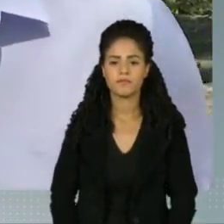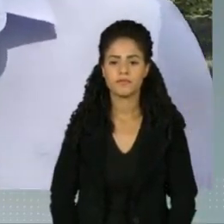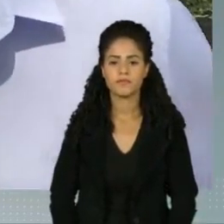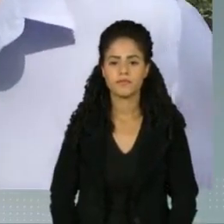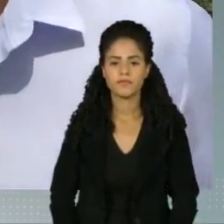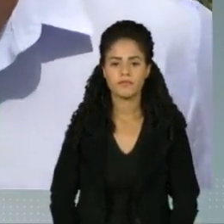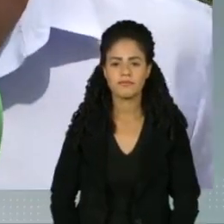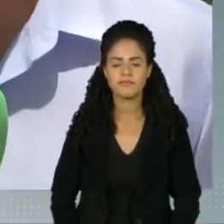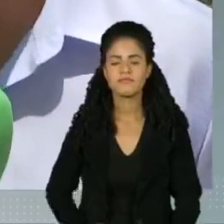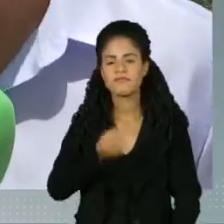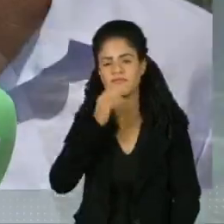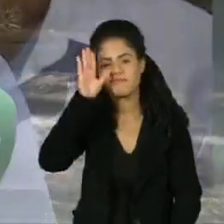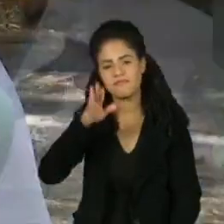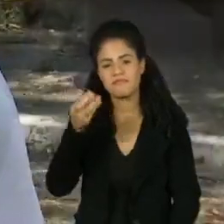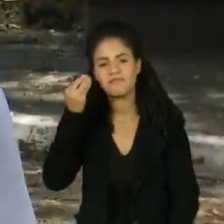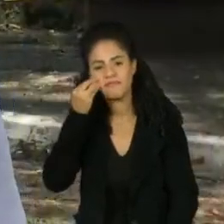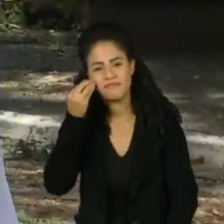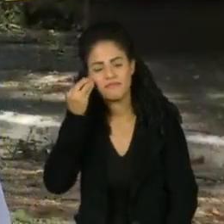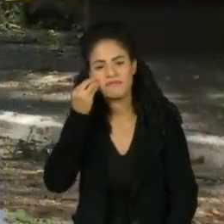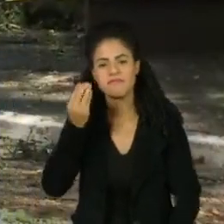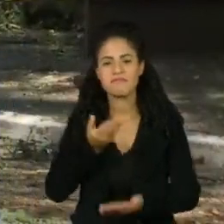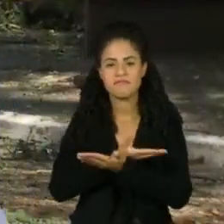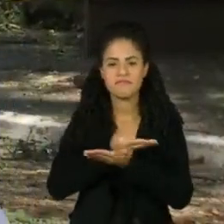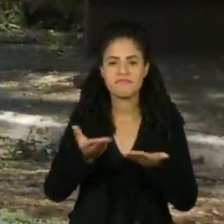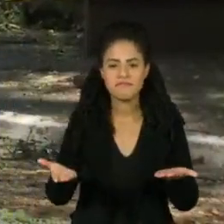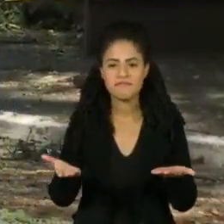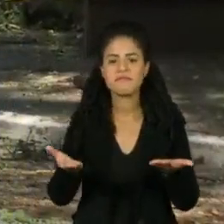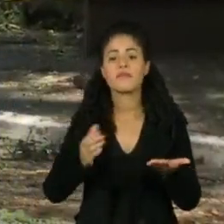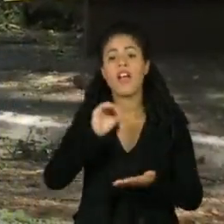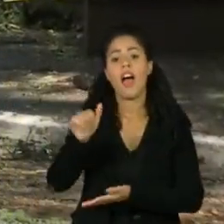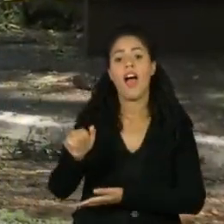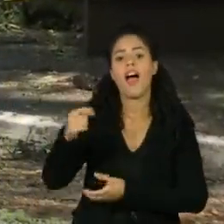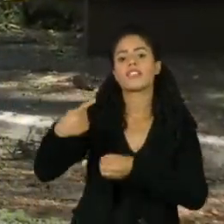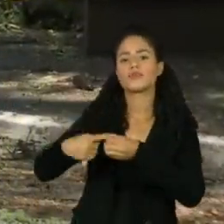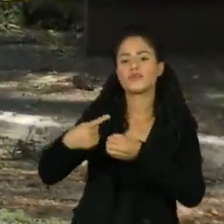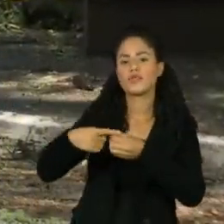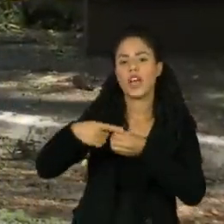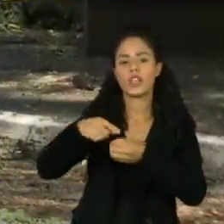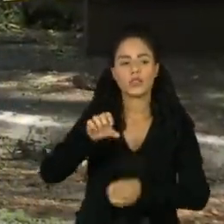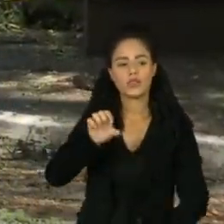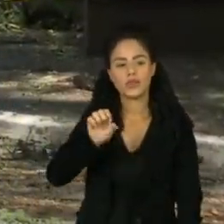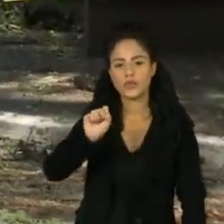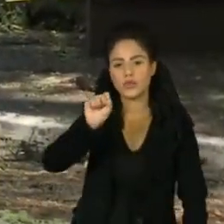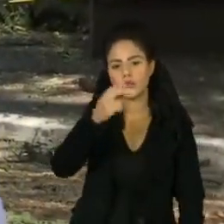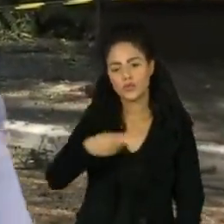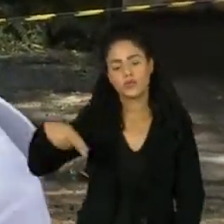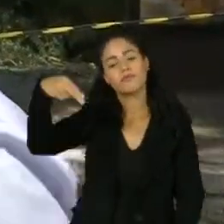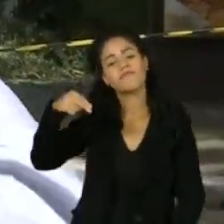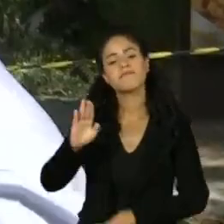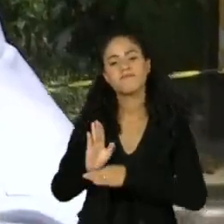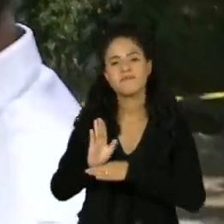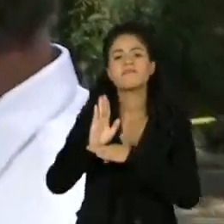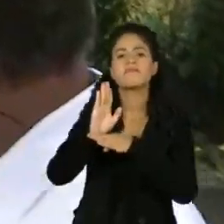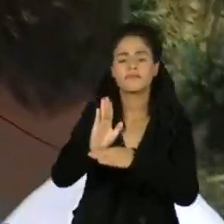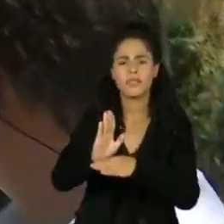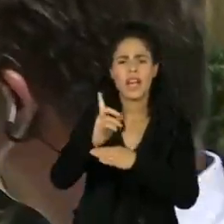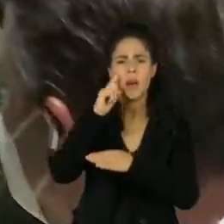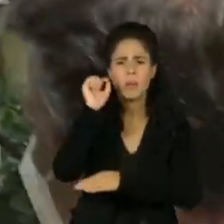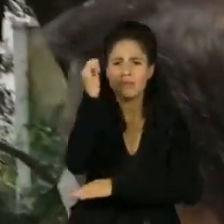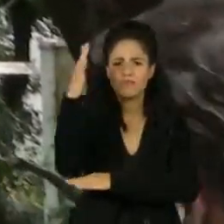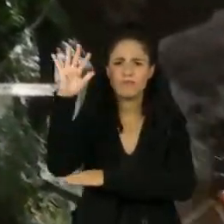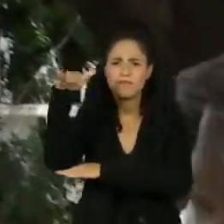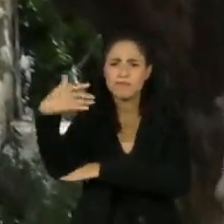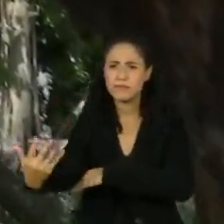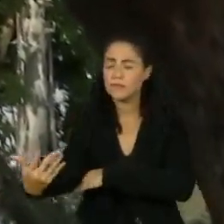Oi, Joyce, boa tarde para você, boa tarde a todos. Aqui no bairro do Sumaré, por exemplo, que fica na zona oeste da capital paulista, a gente pode ver o exemplo